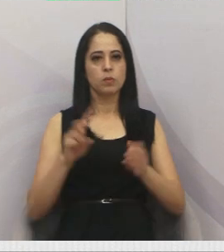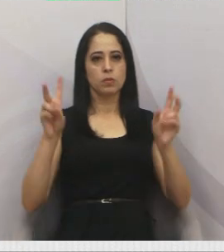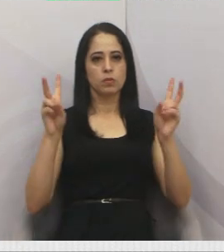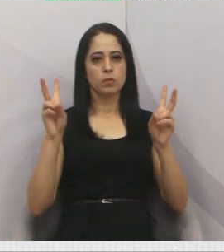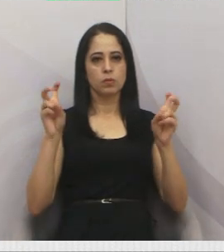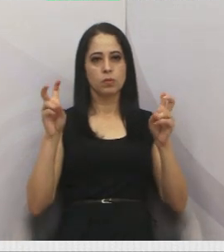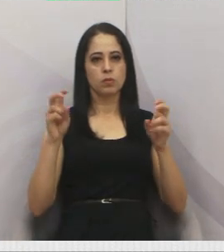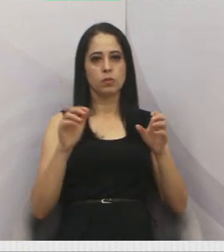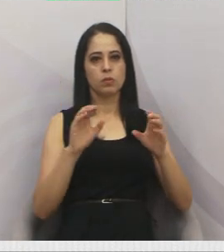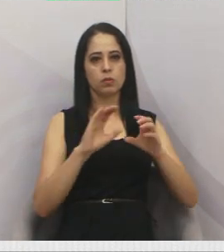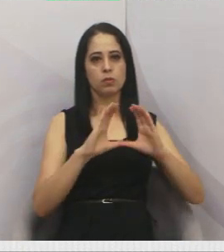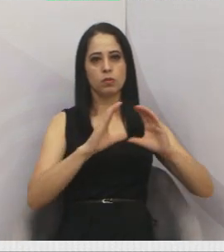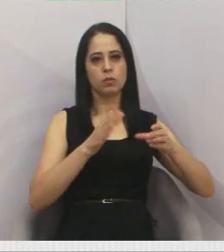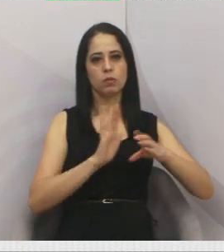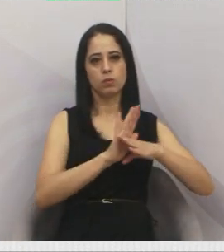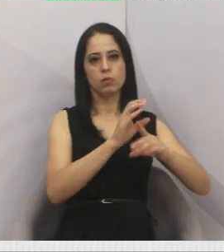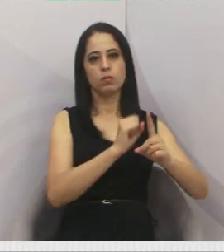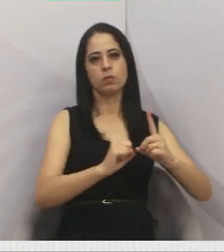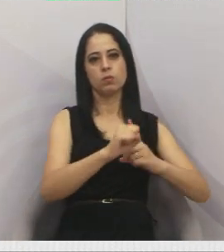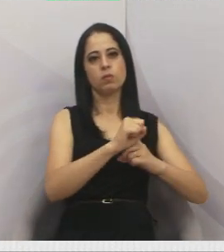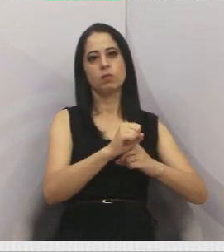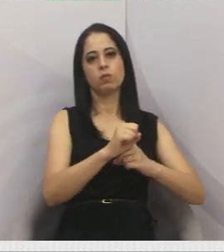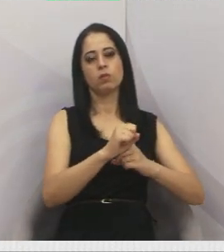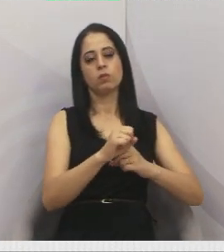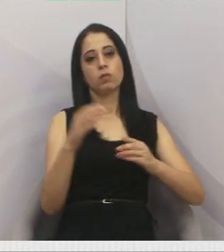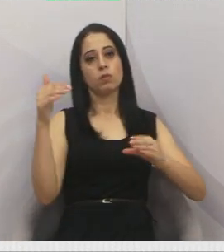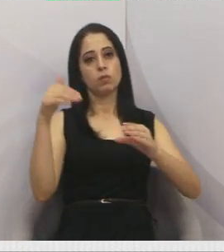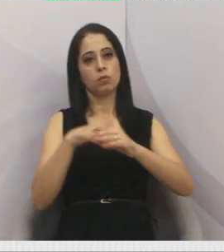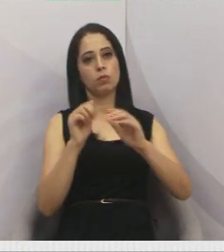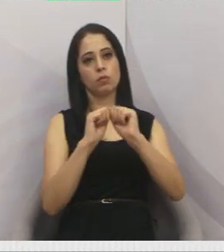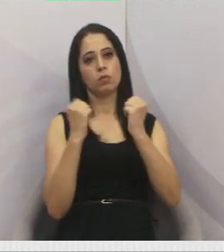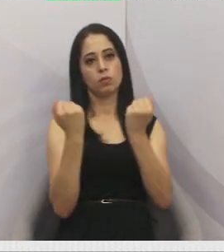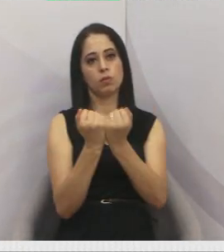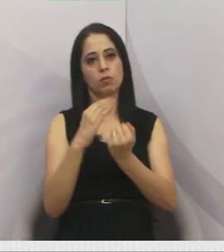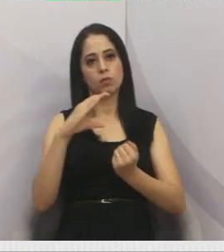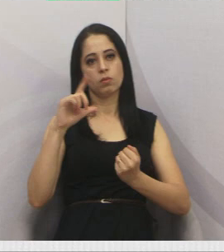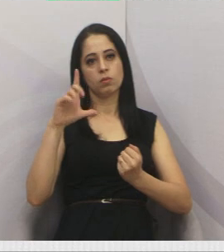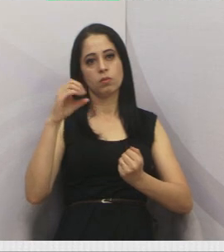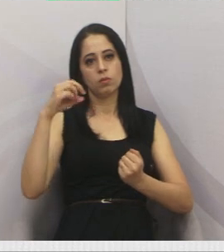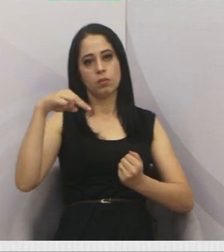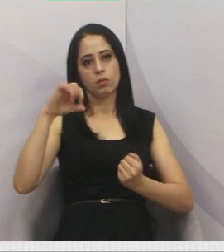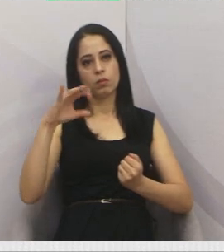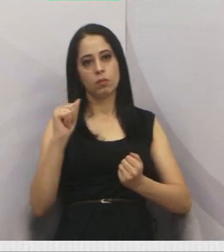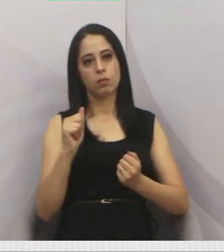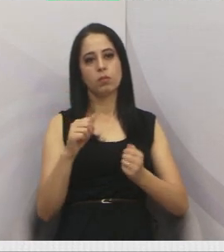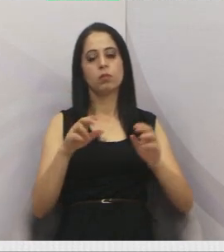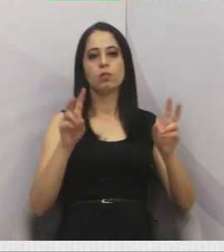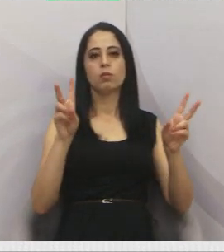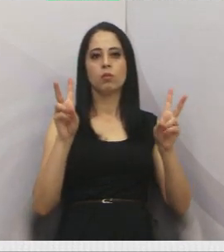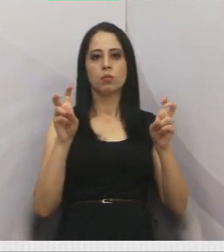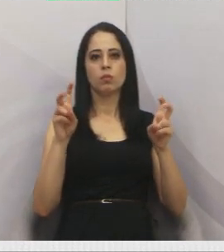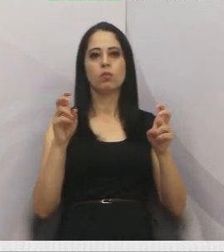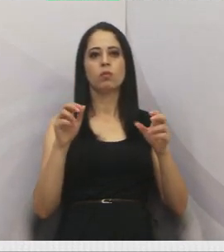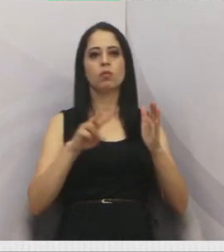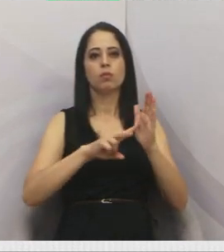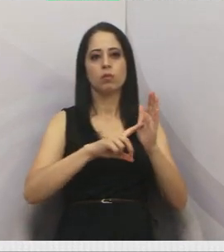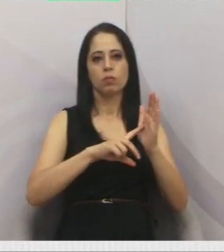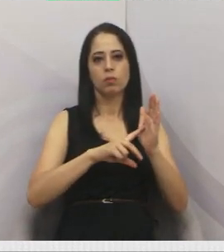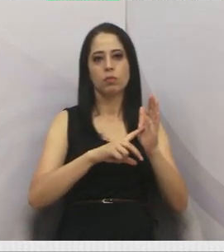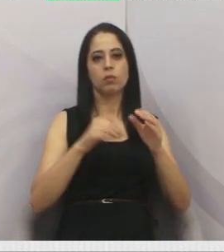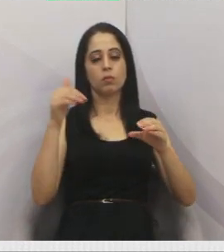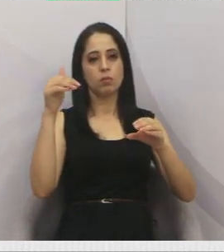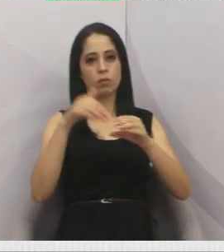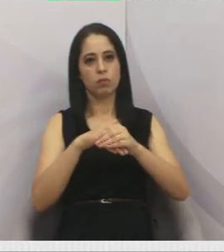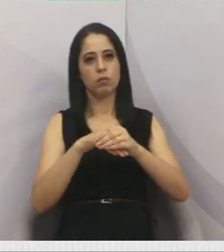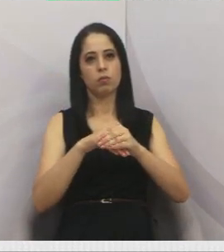Segmento Movimentos Populares, um voto para a Associação dos Moradores de Jardim Colônia. Segmento Entidade de Classe Sindical, um voto